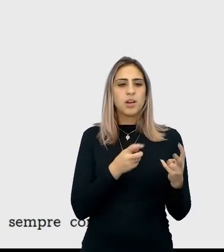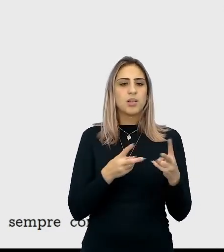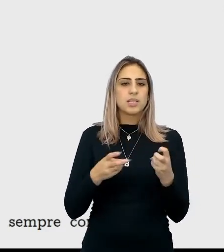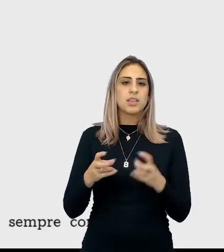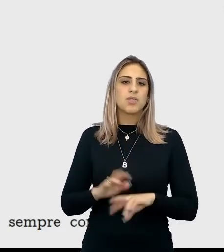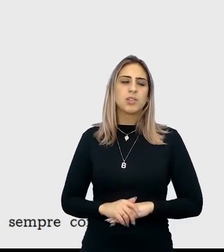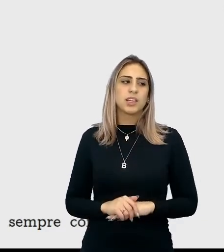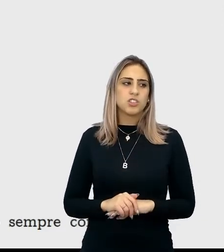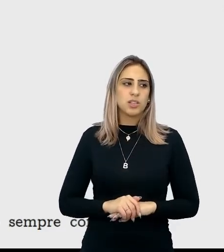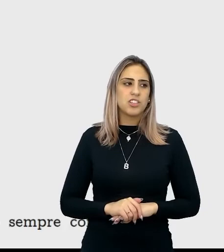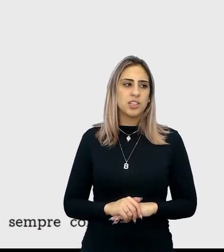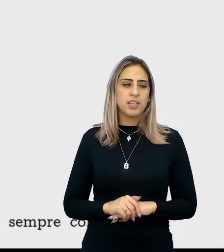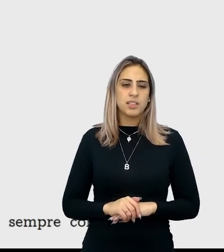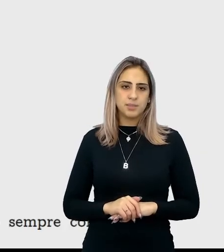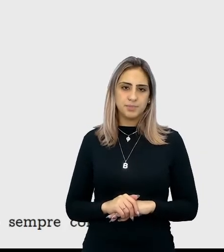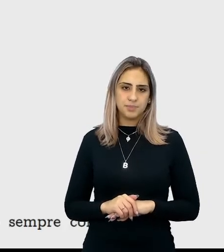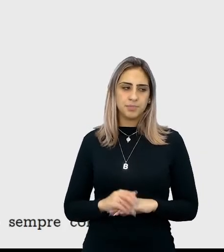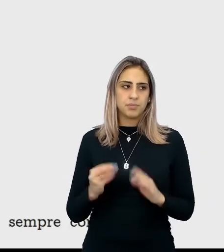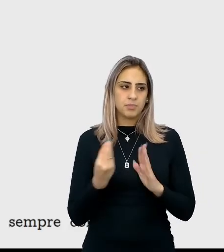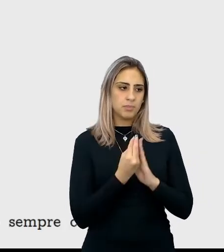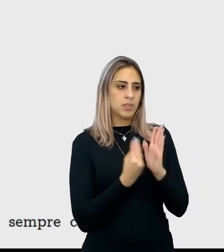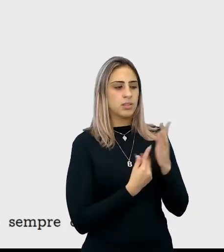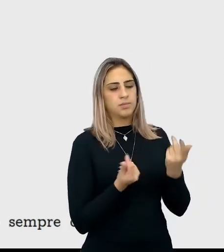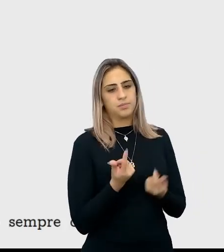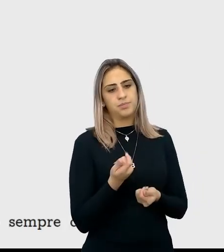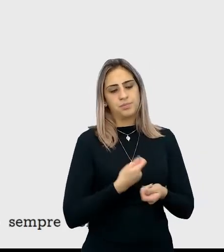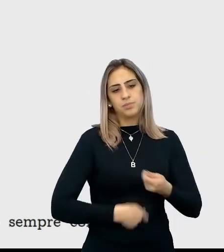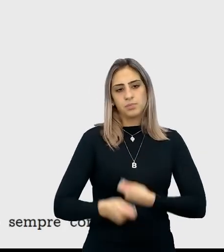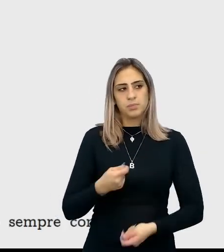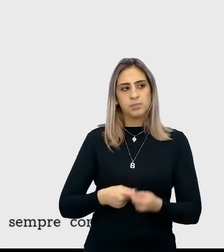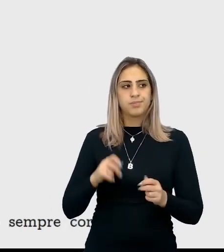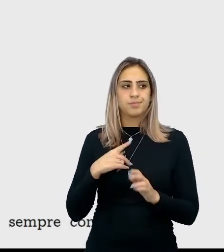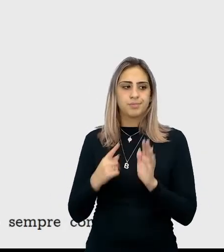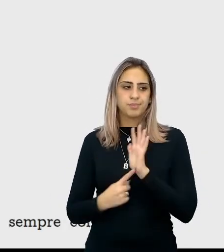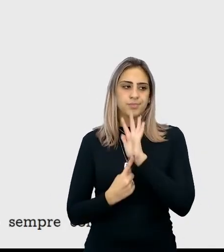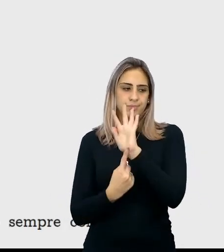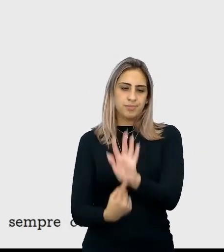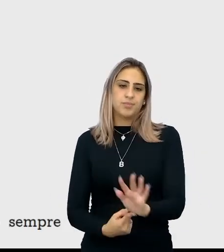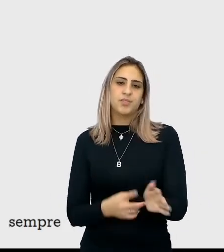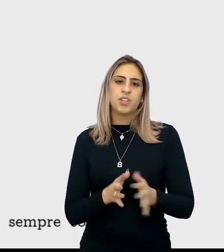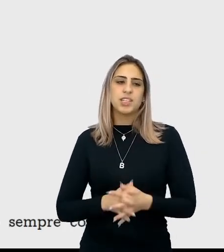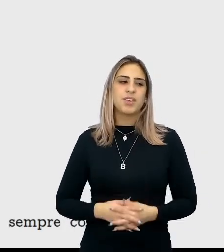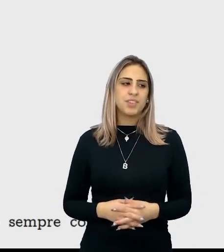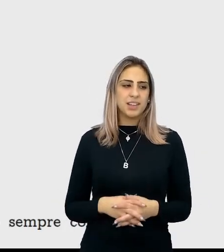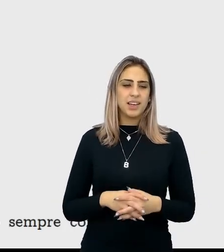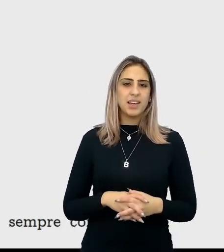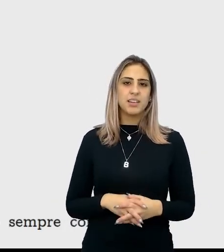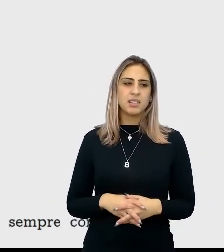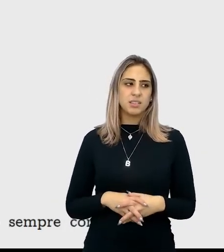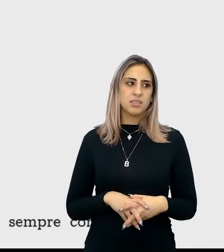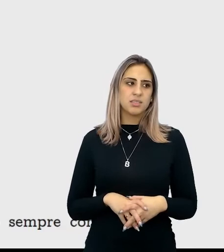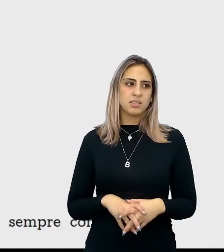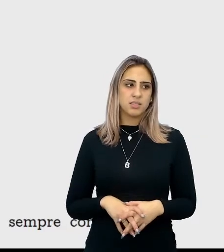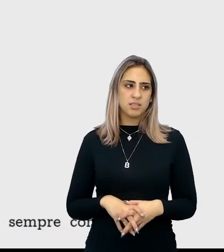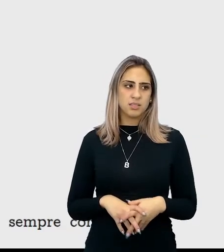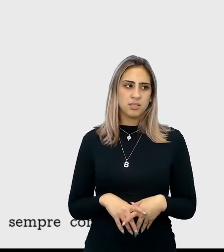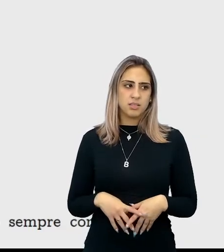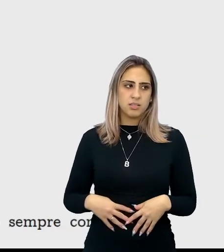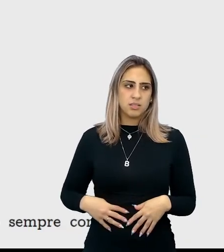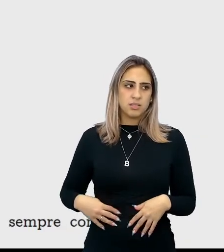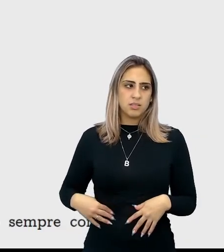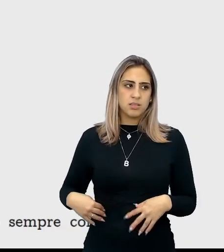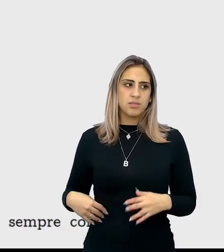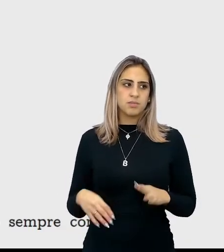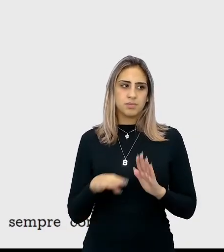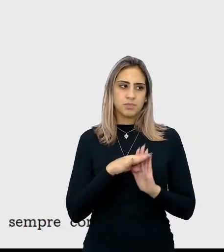condições são todas com as instituições financeiras. Eu estou só apresentando aí, didaticamente, apresentando para vocês